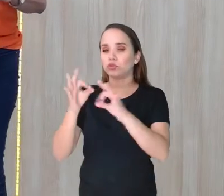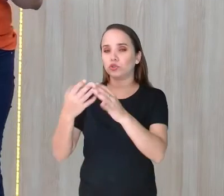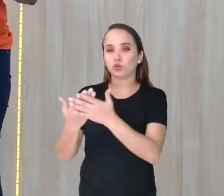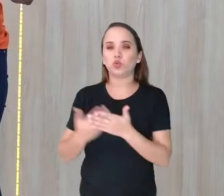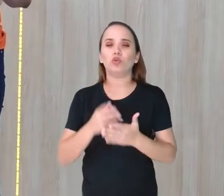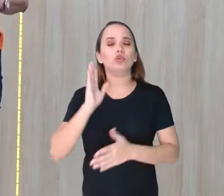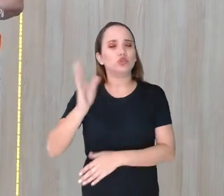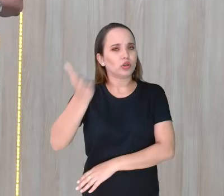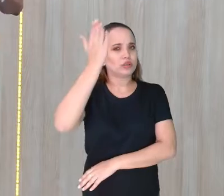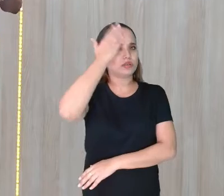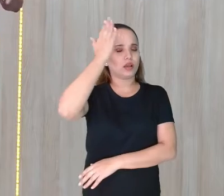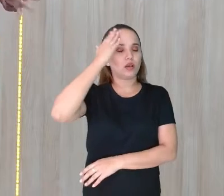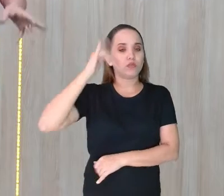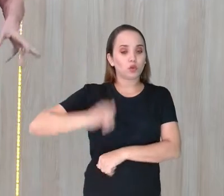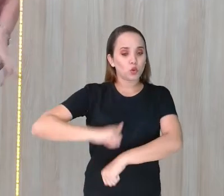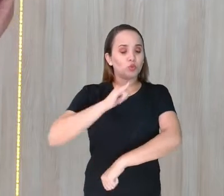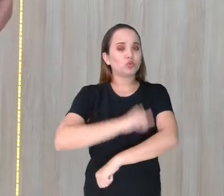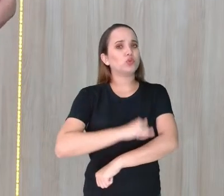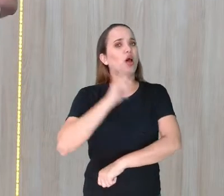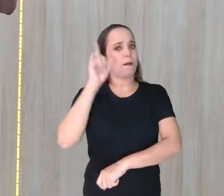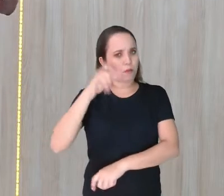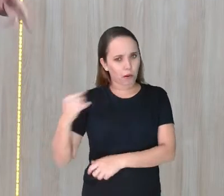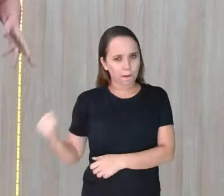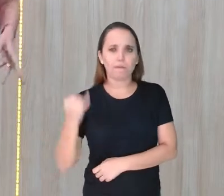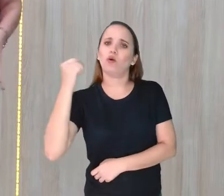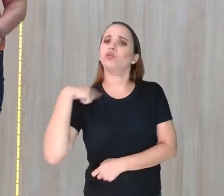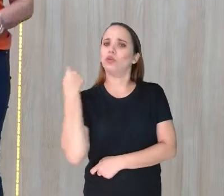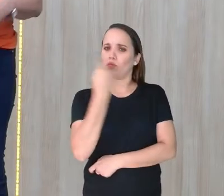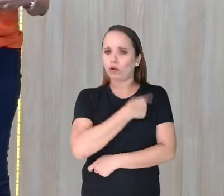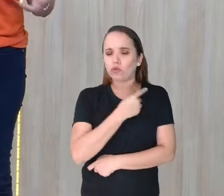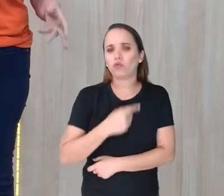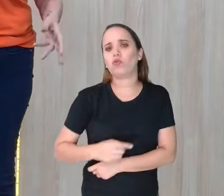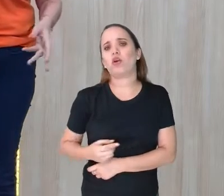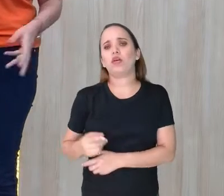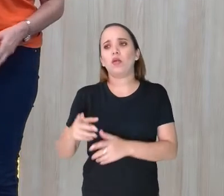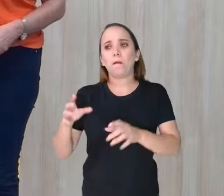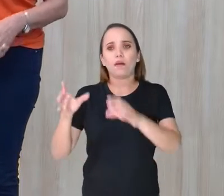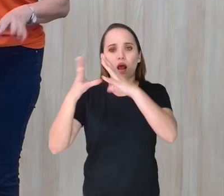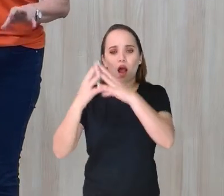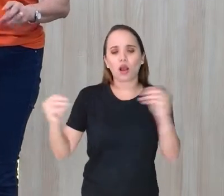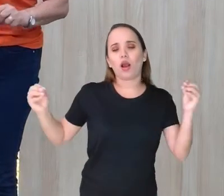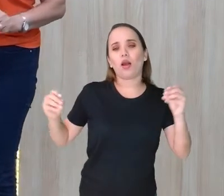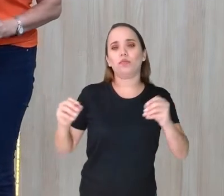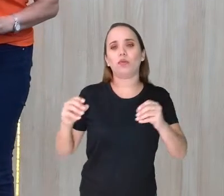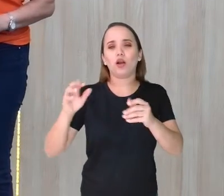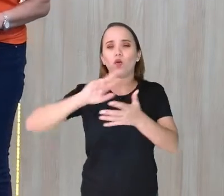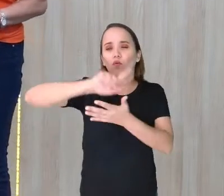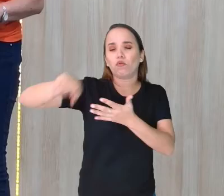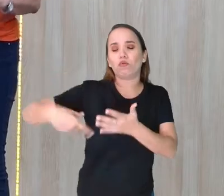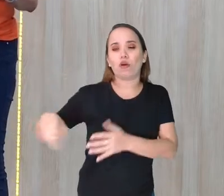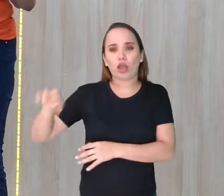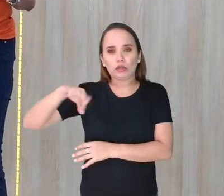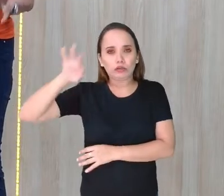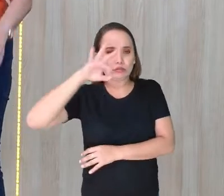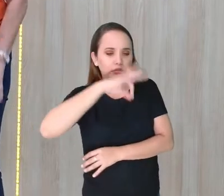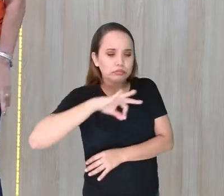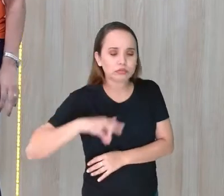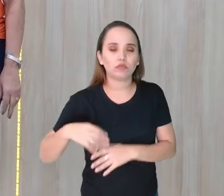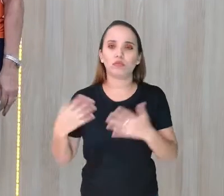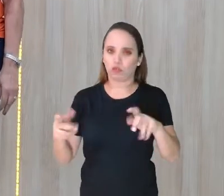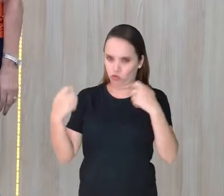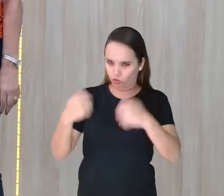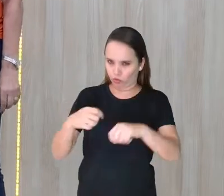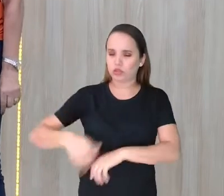alimentando até desses insetos que transmitem dengue, chikungunya, zika, né? Então é importante que a gente veja todo esse